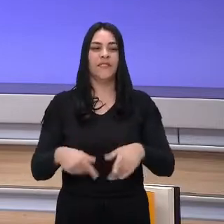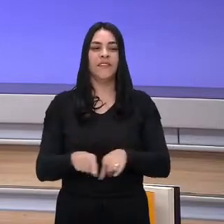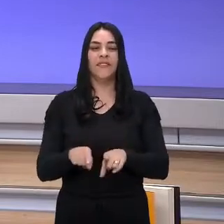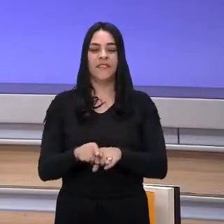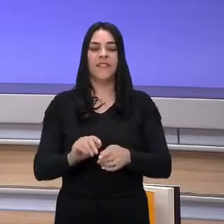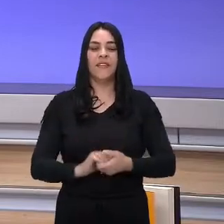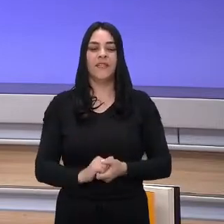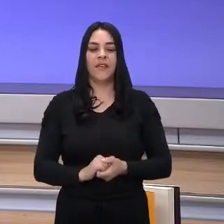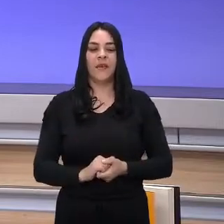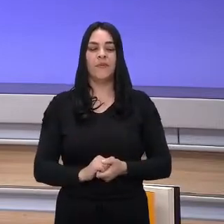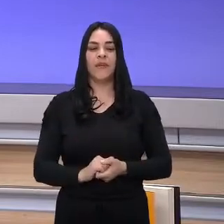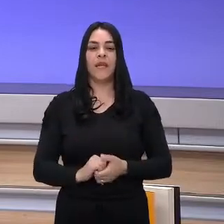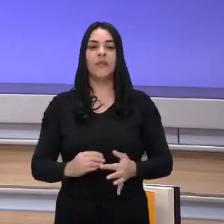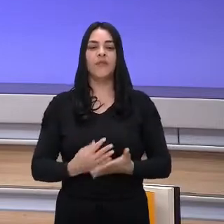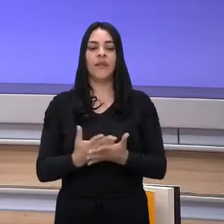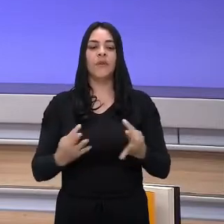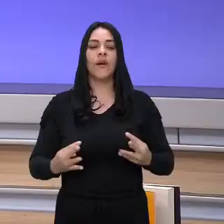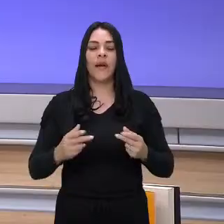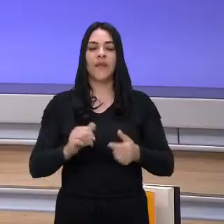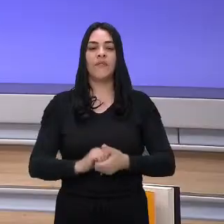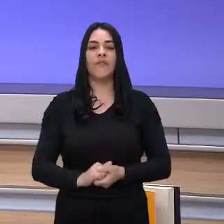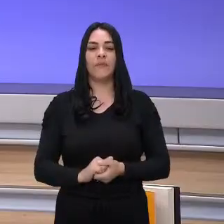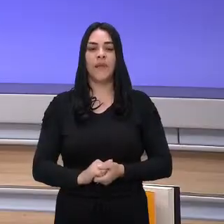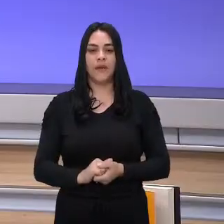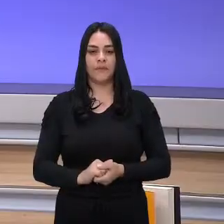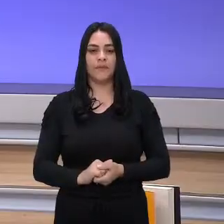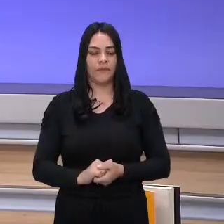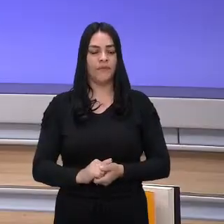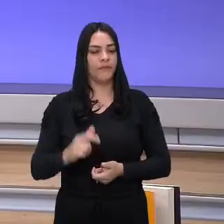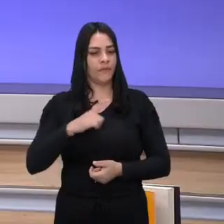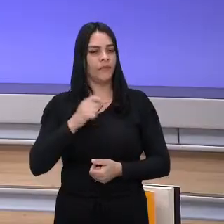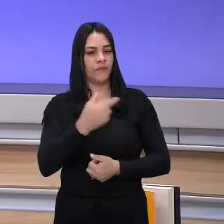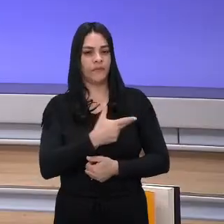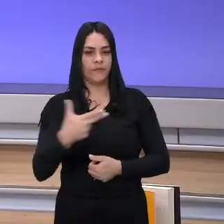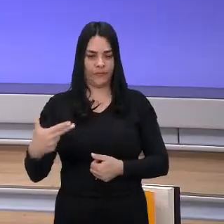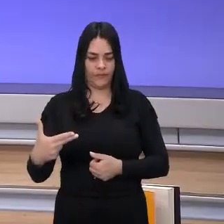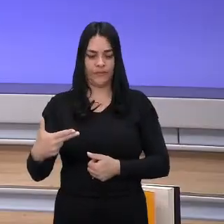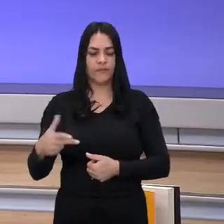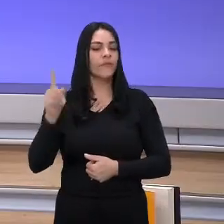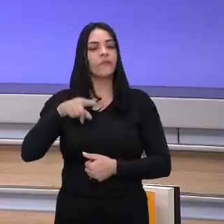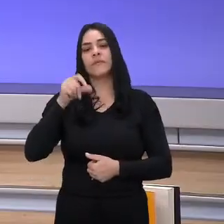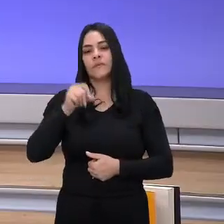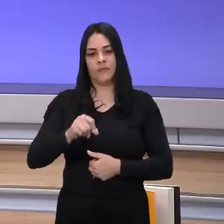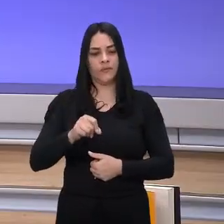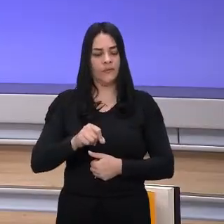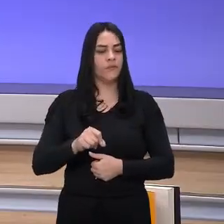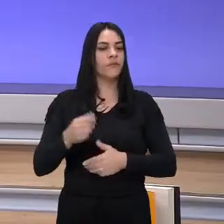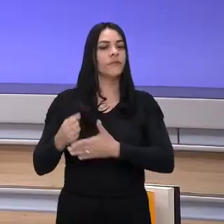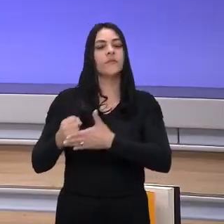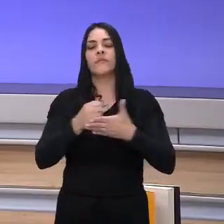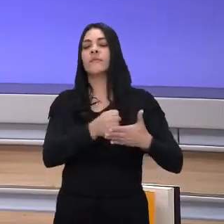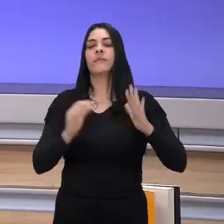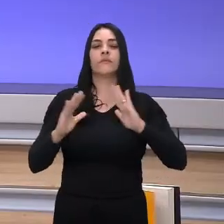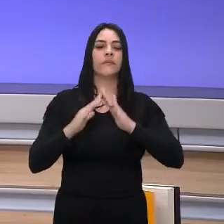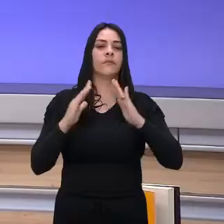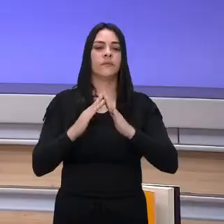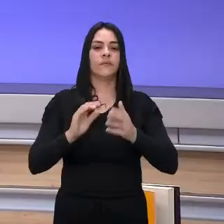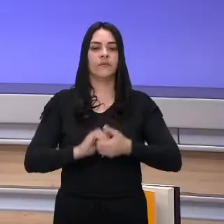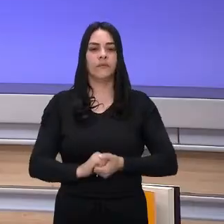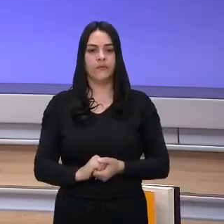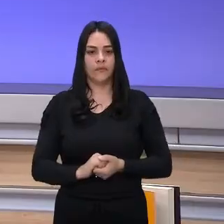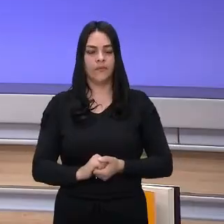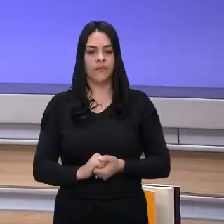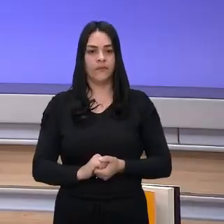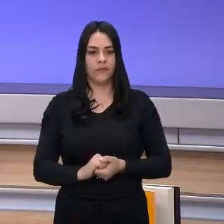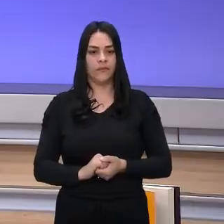seus resíduos, fazem campanhas. São ações que, querendo ou não, eles vão levar para casa. Eles